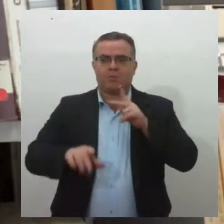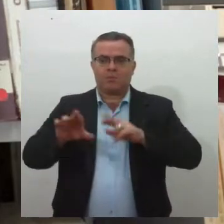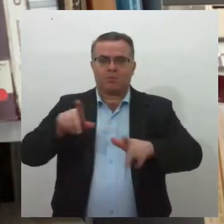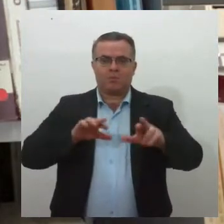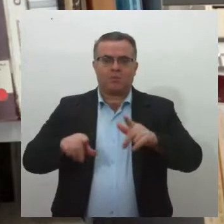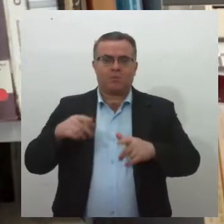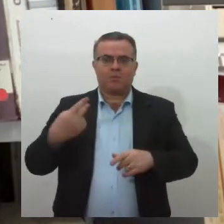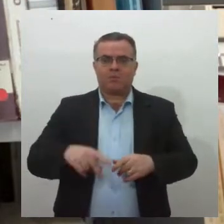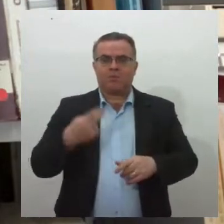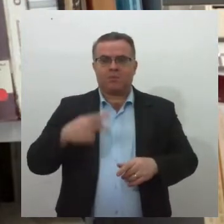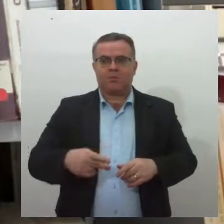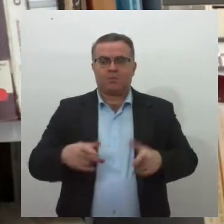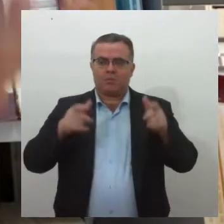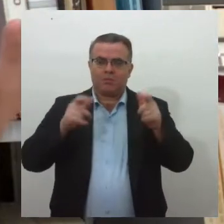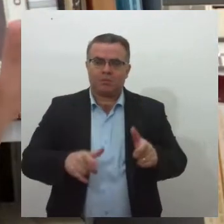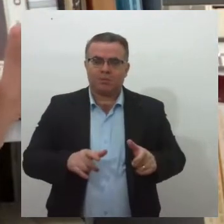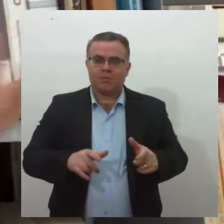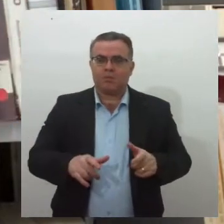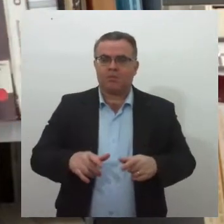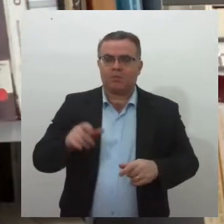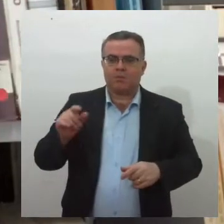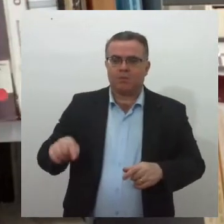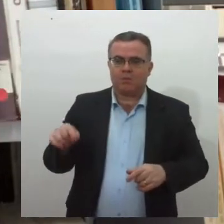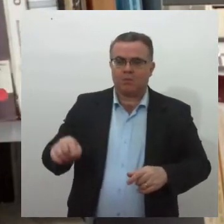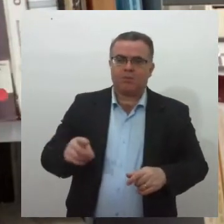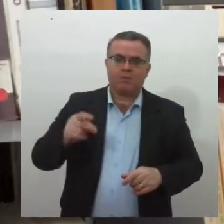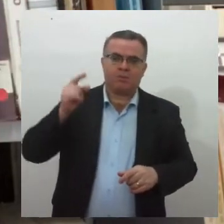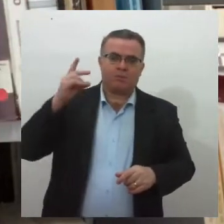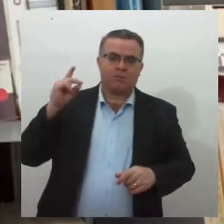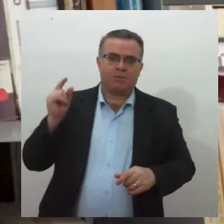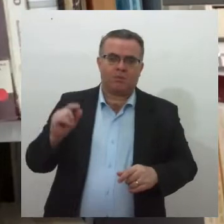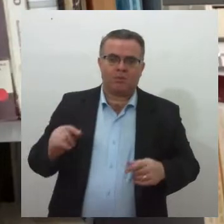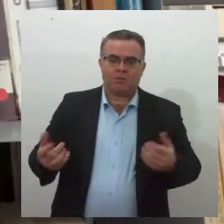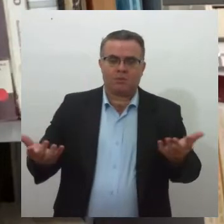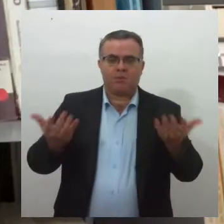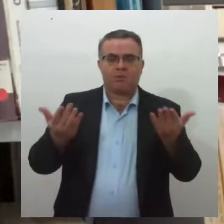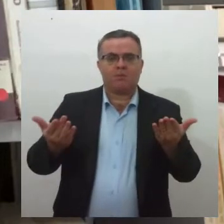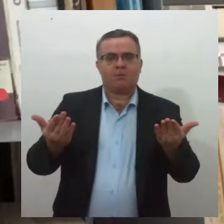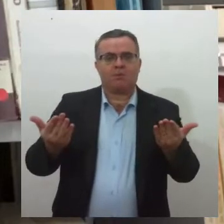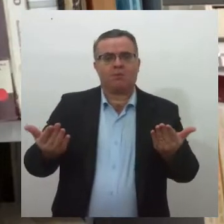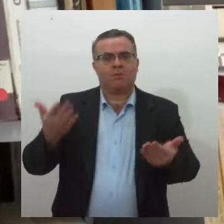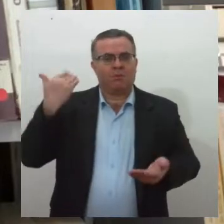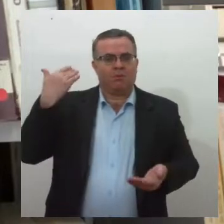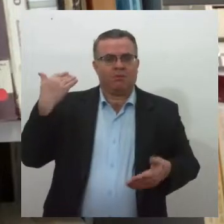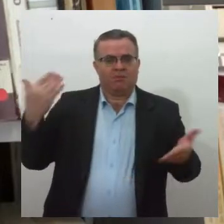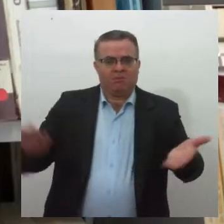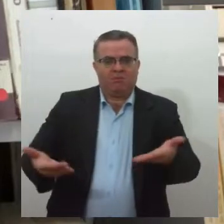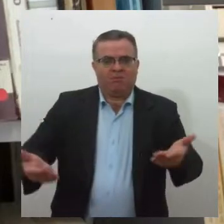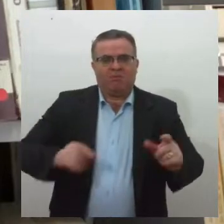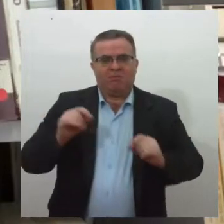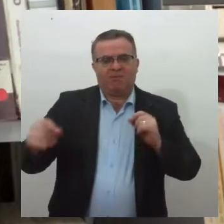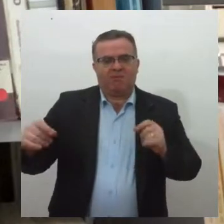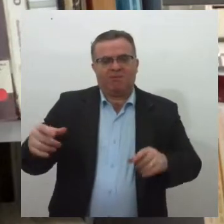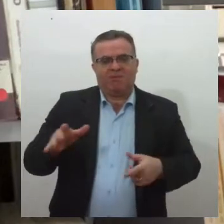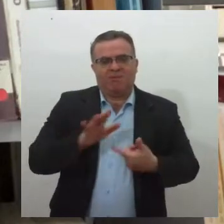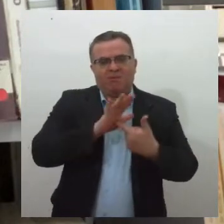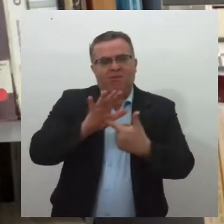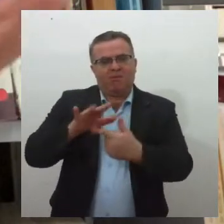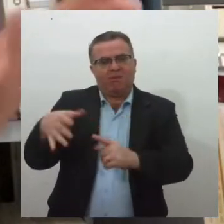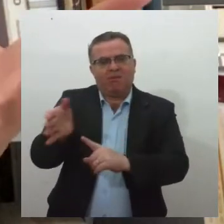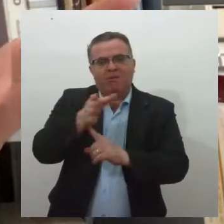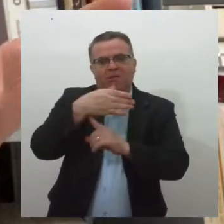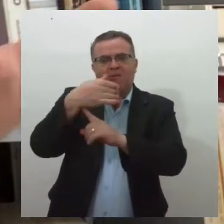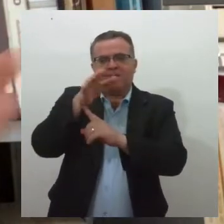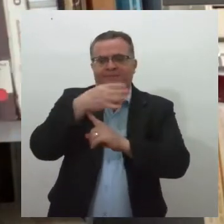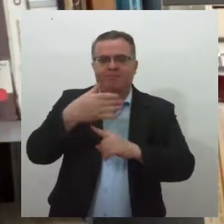da República e da antiga monarquia, né? É fácil, é só olhar a nossa bandeira, né? Lá está escrito